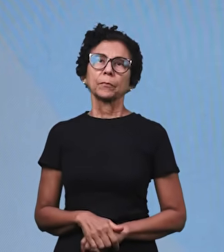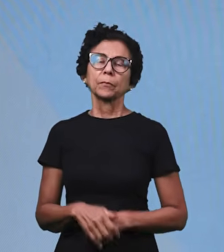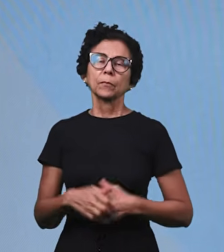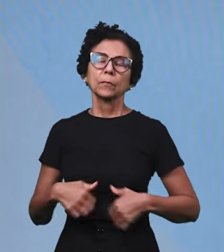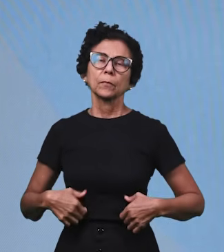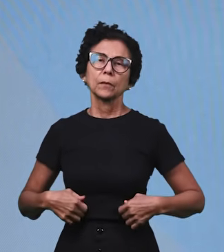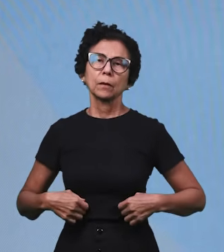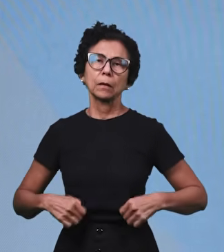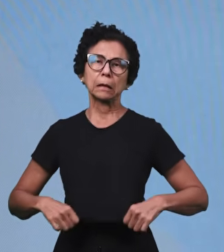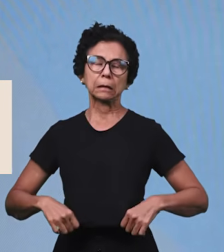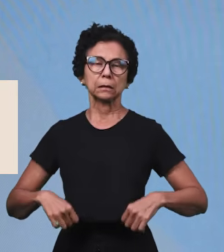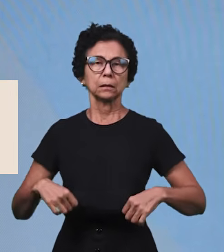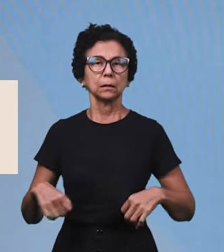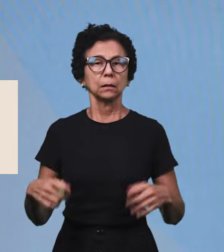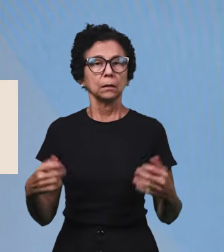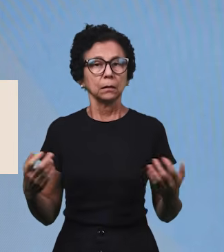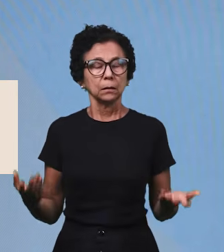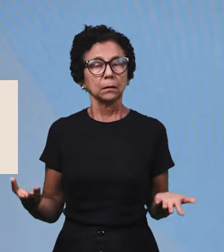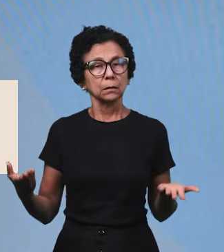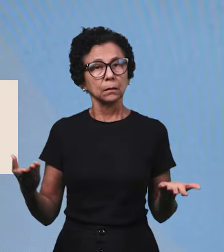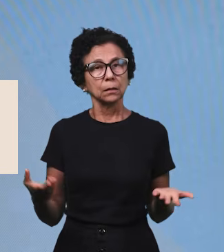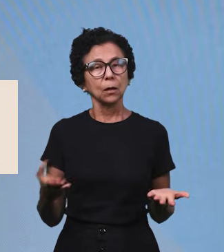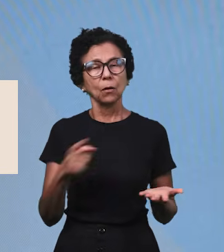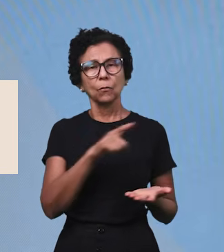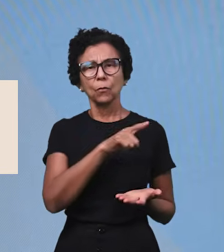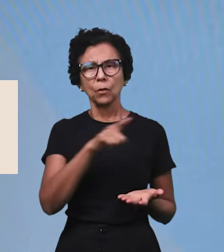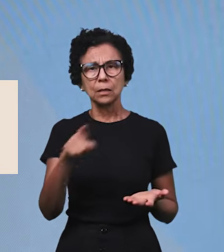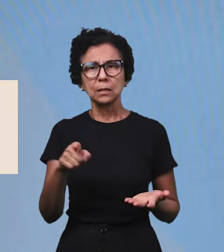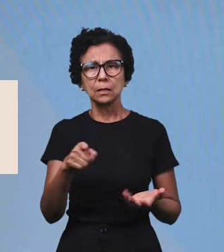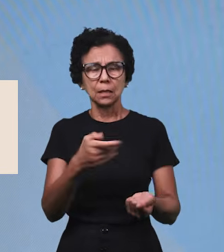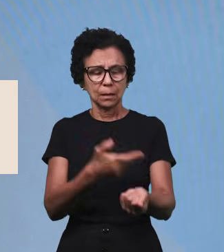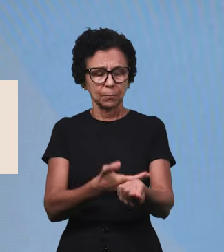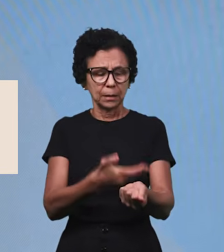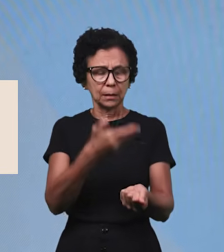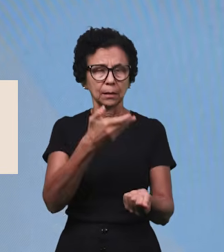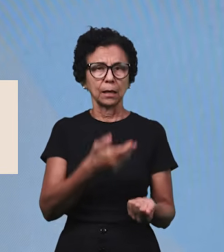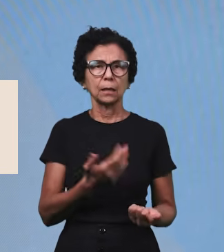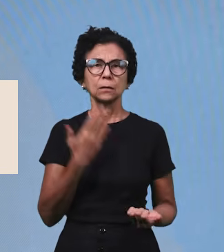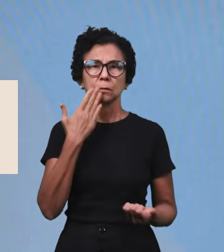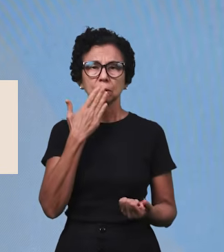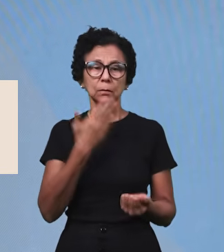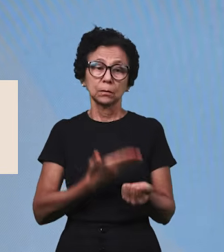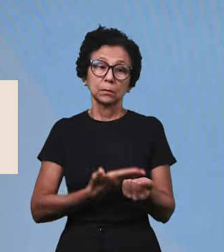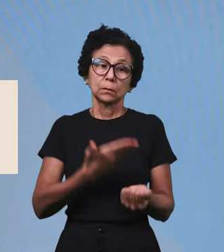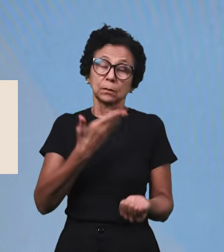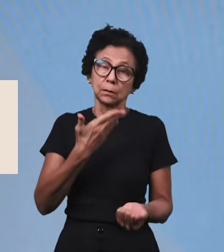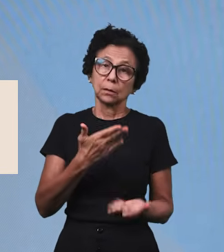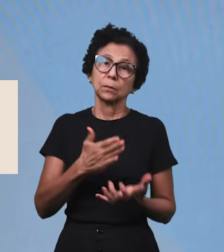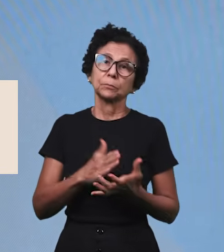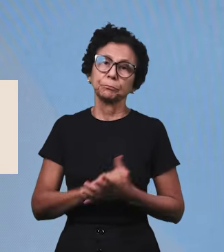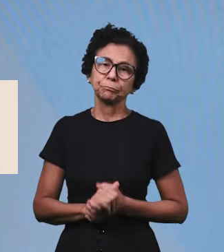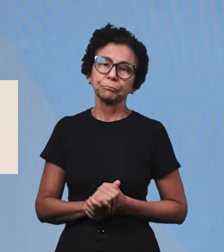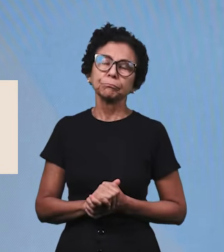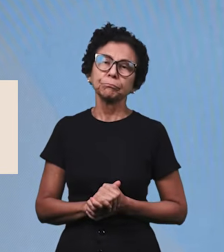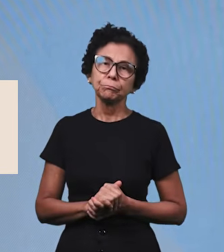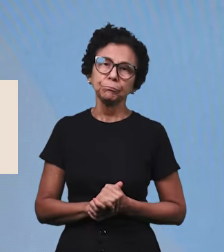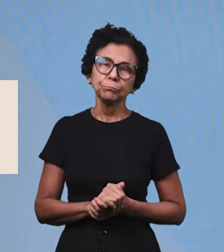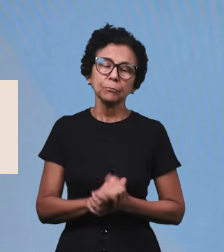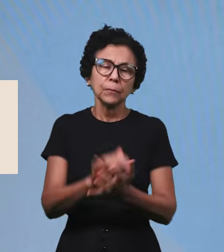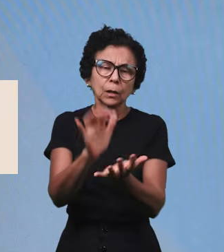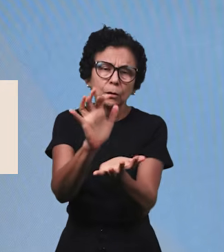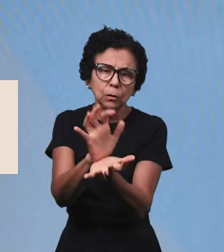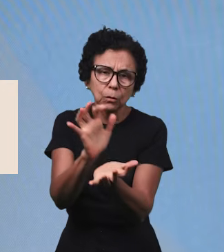conclama assim, todos os hipertensos, diabéticos, pessoas idosas, tá? Outro grupo de risco são pessoas que